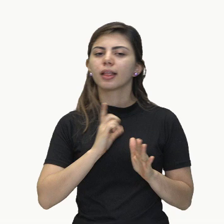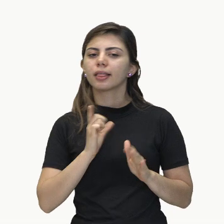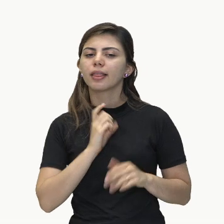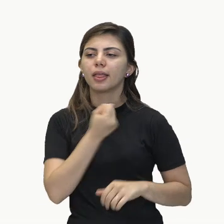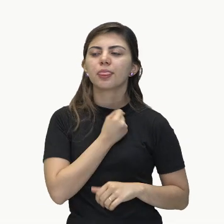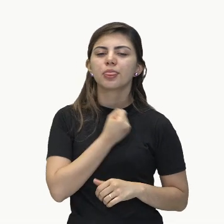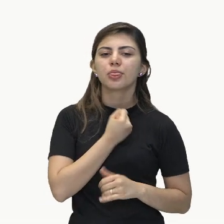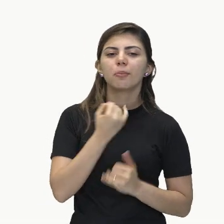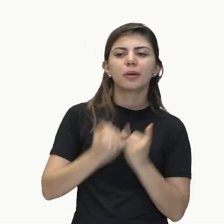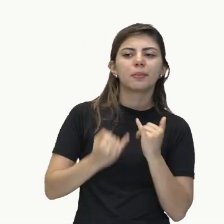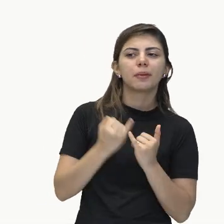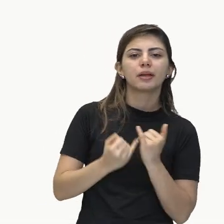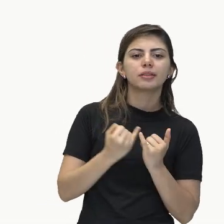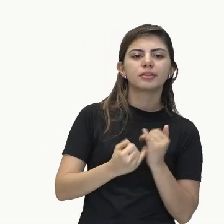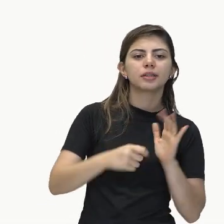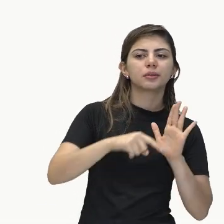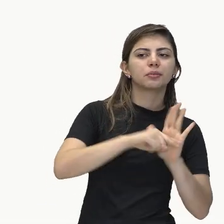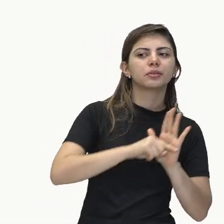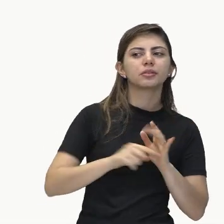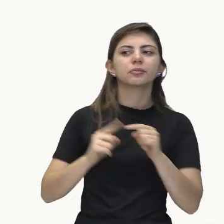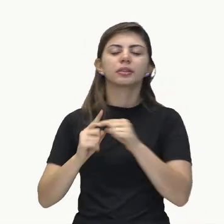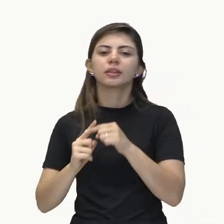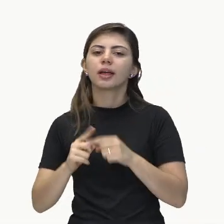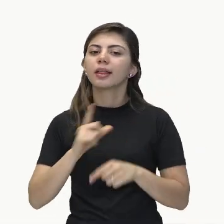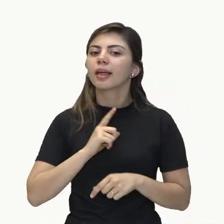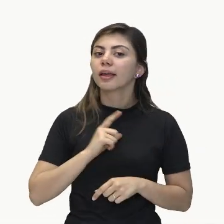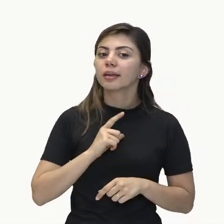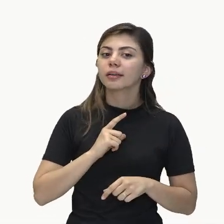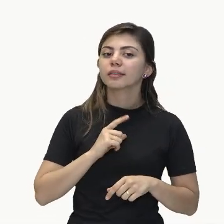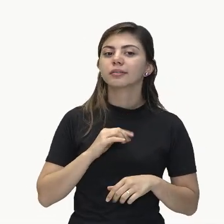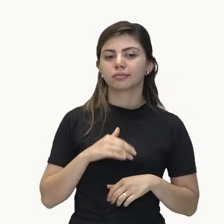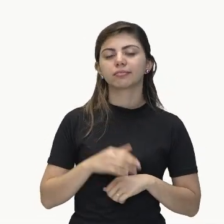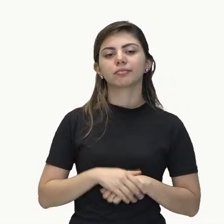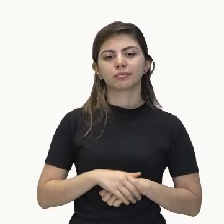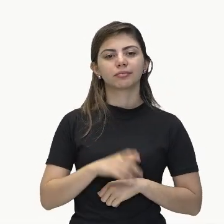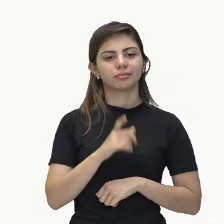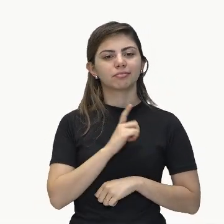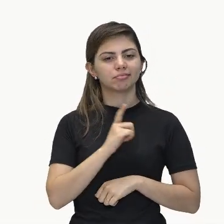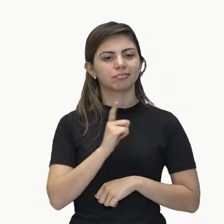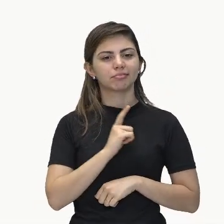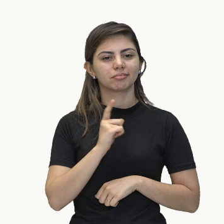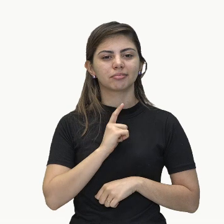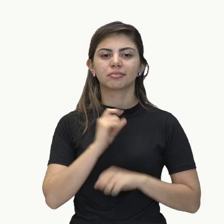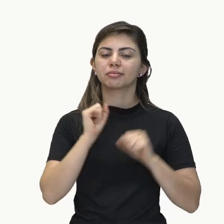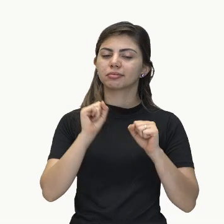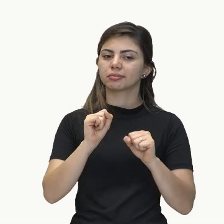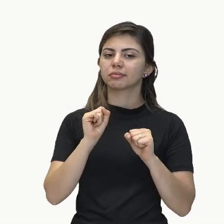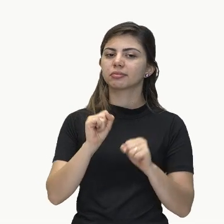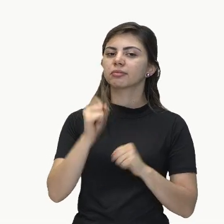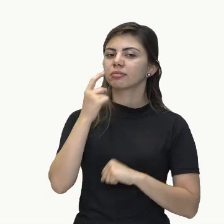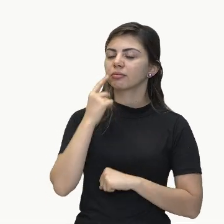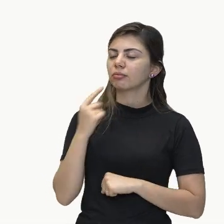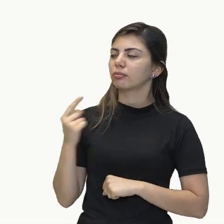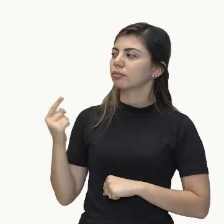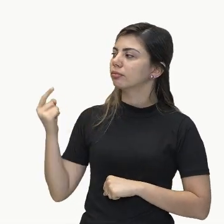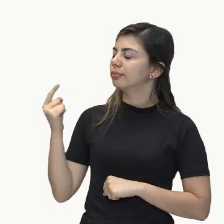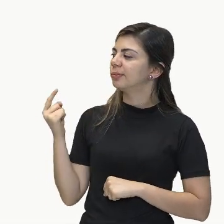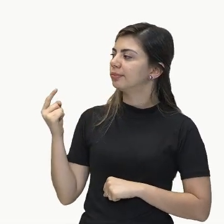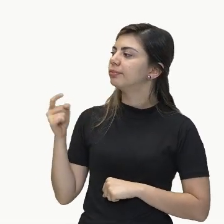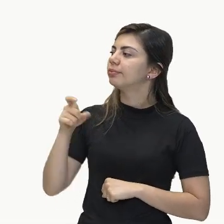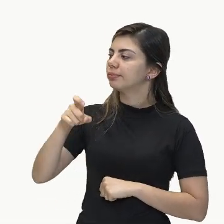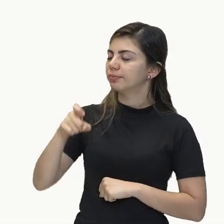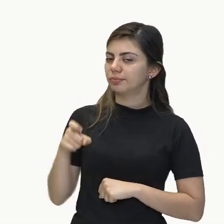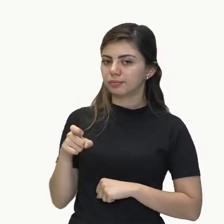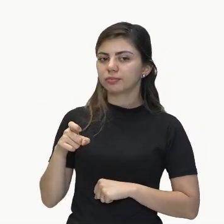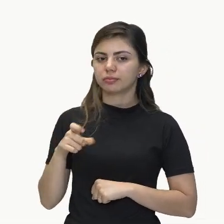simétricos? Tá? Claro que tem, ó. Nem sempre o nosso simétrico é y. Se a gente observar, ó, o x,